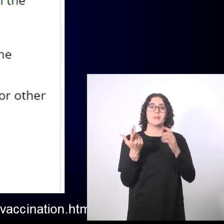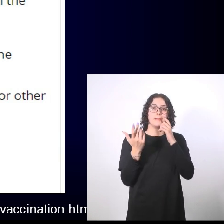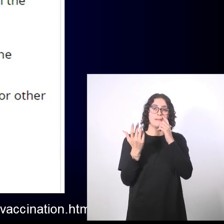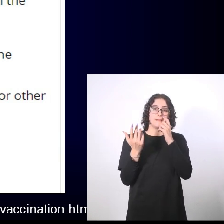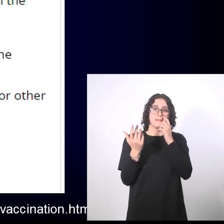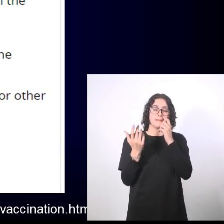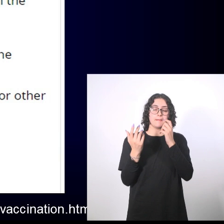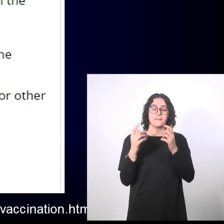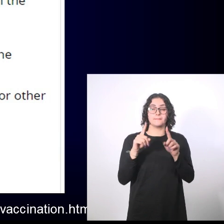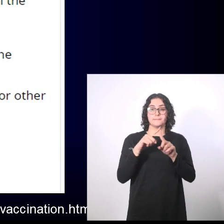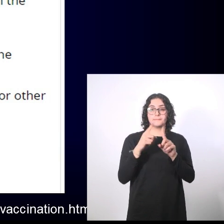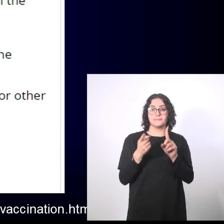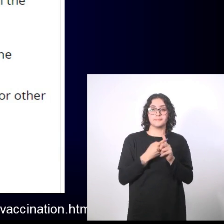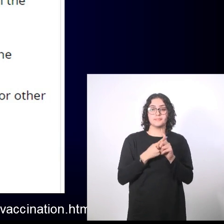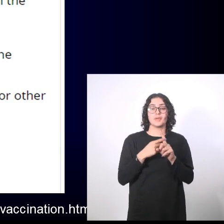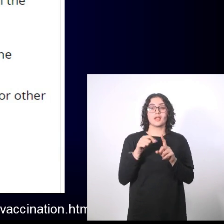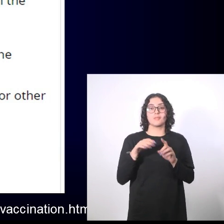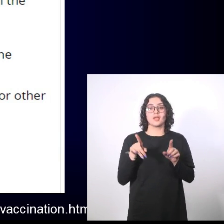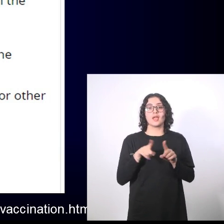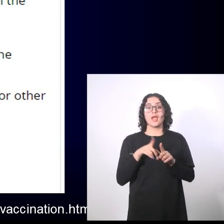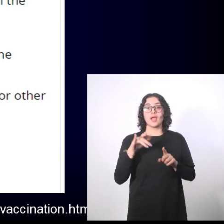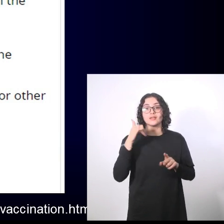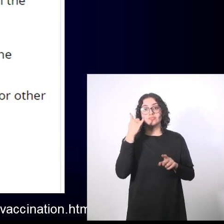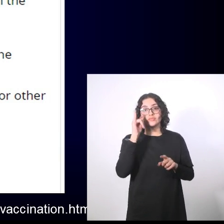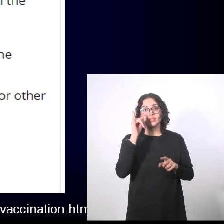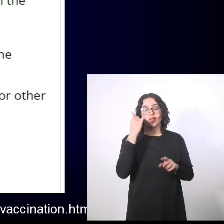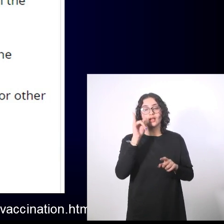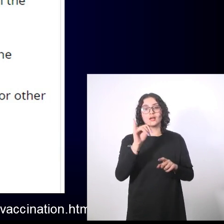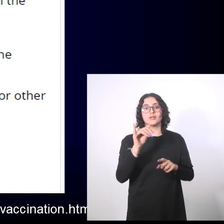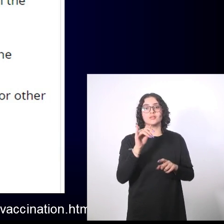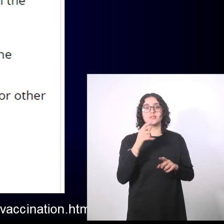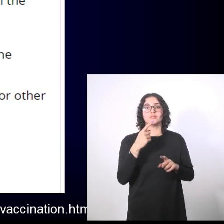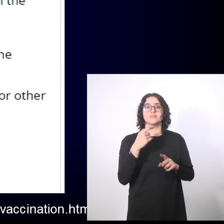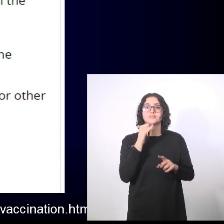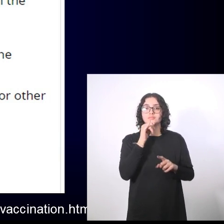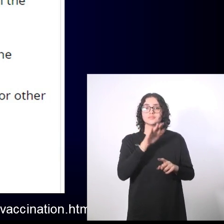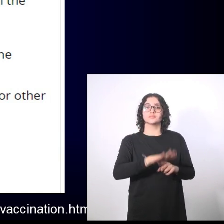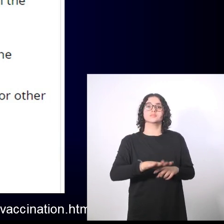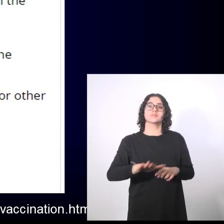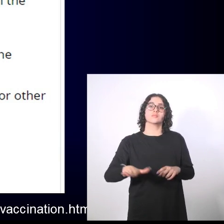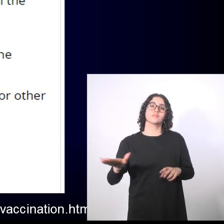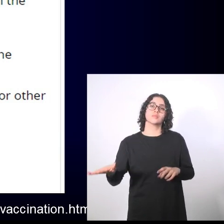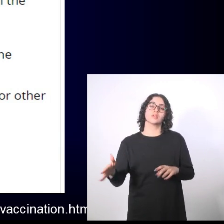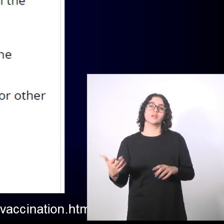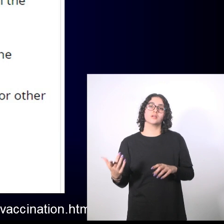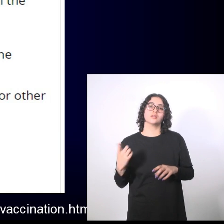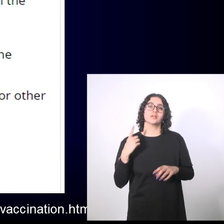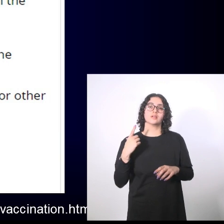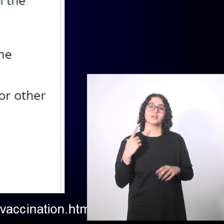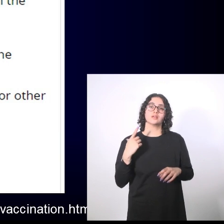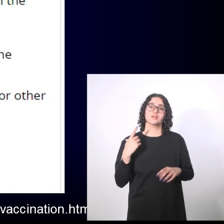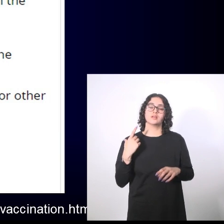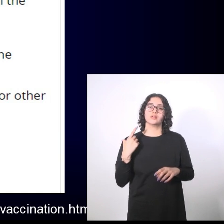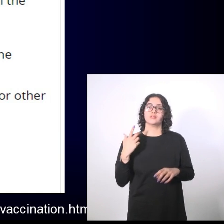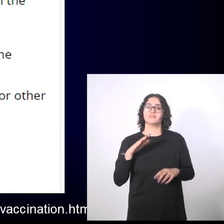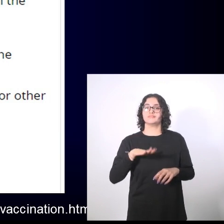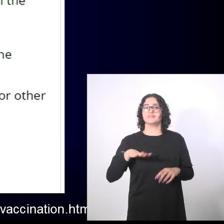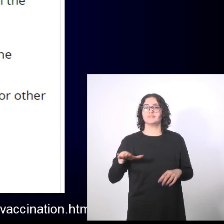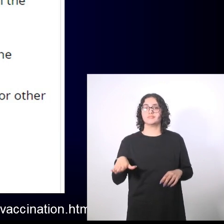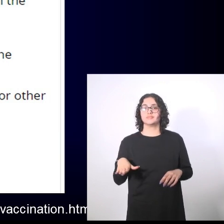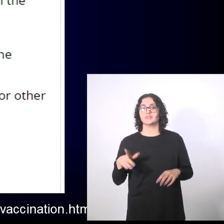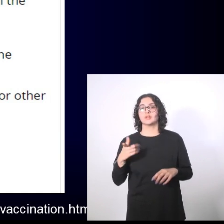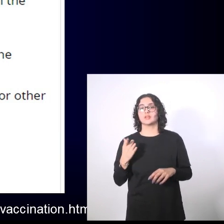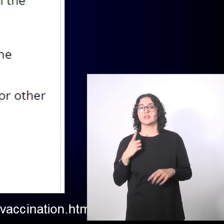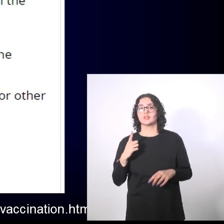é também uma precaução e não deve ser aplicada, por exemplo, naquelas crianças que eu citei, ou, perdão, nos indivíduos que eu citei, que